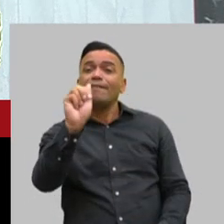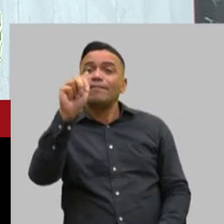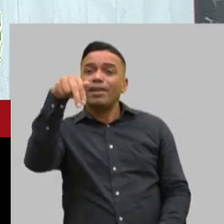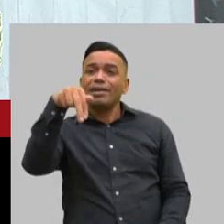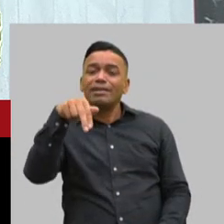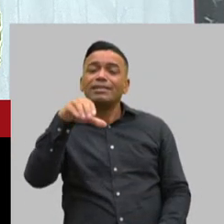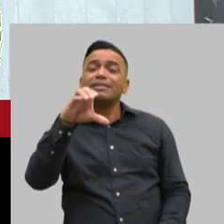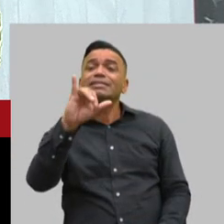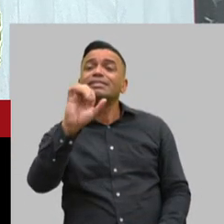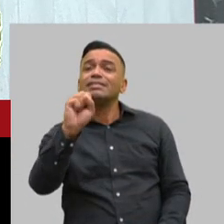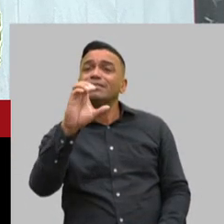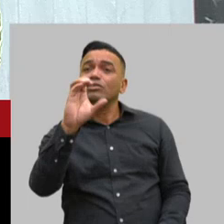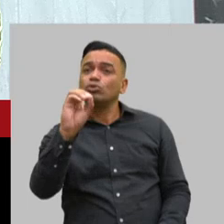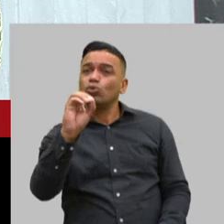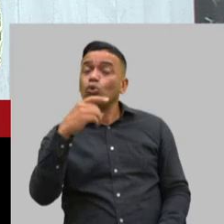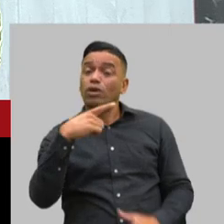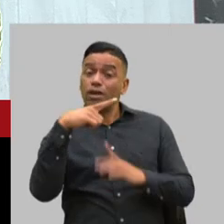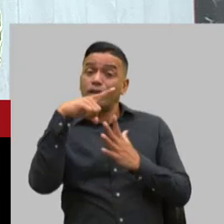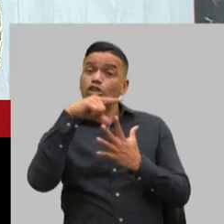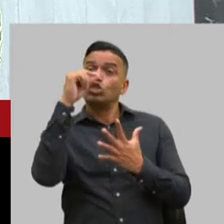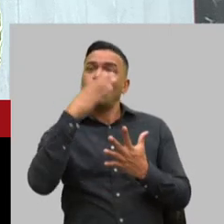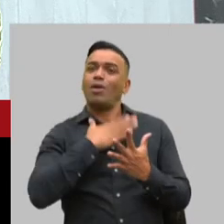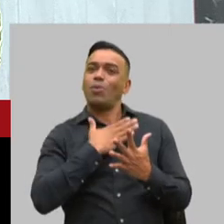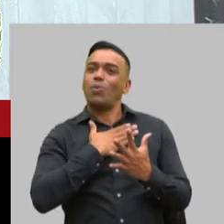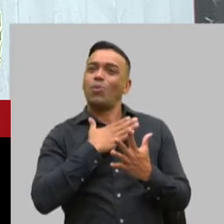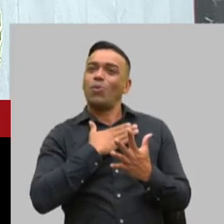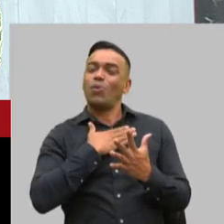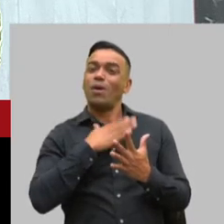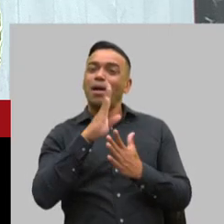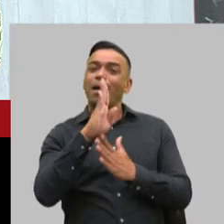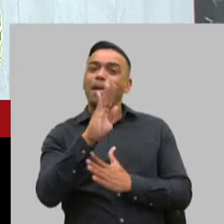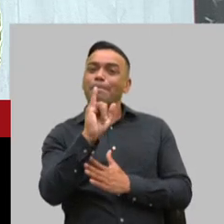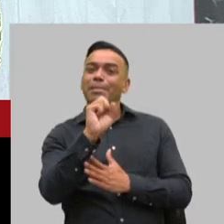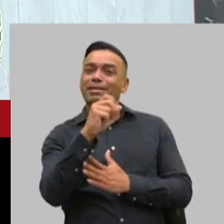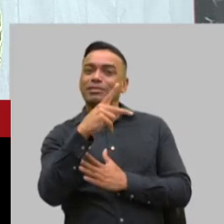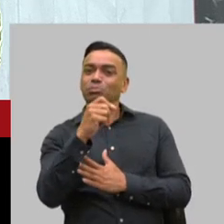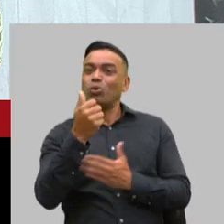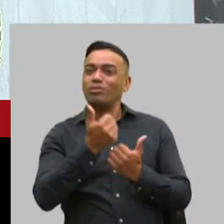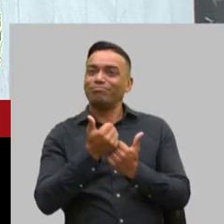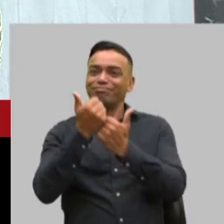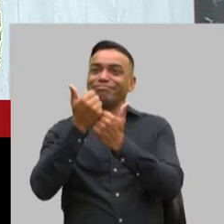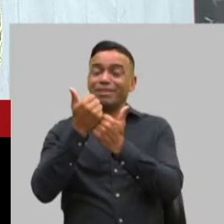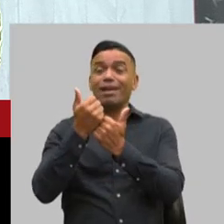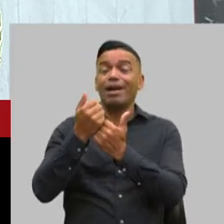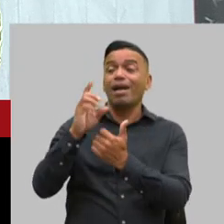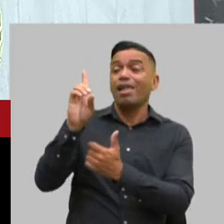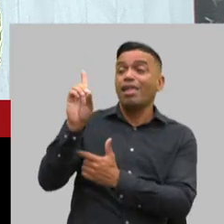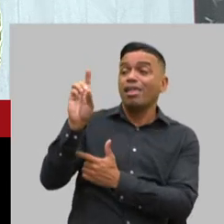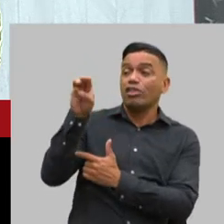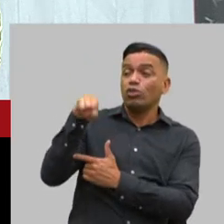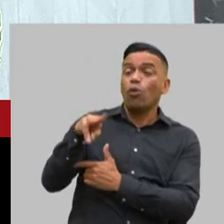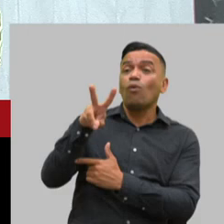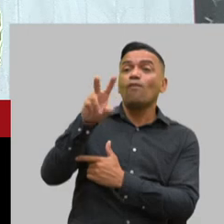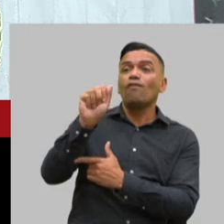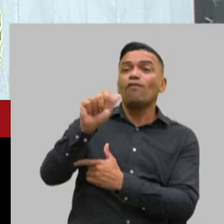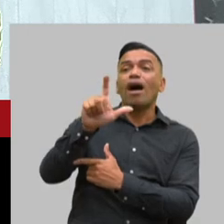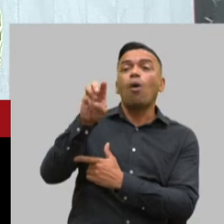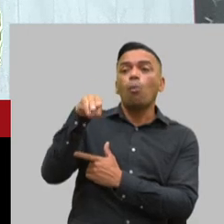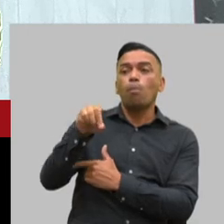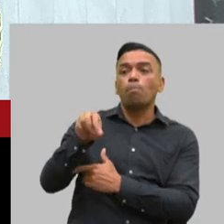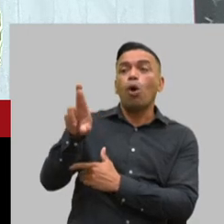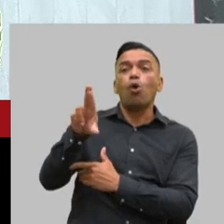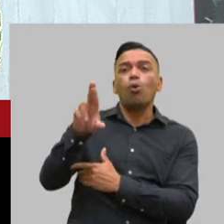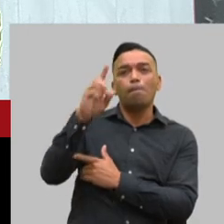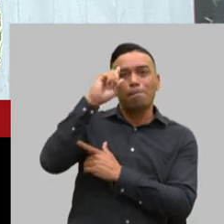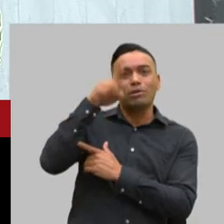como bispo auxiliar da Arquidiocese de Belo Horizonte, que Dom Valmoro, arcebispo, me enviou para o Vale do